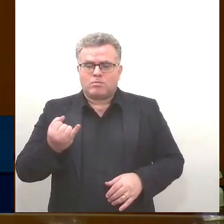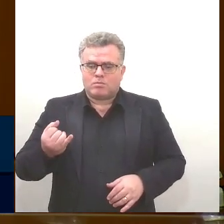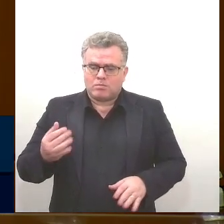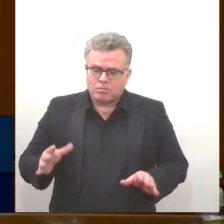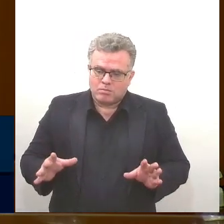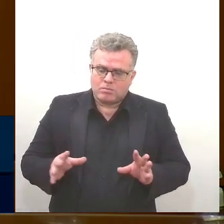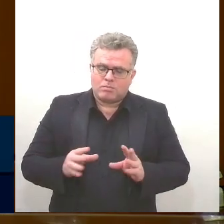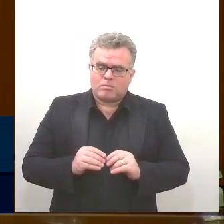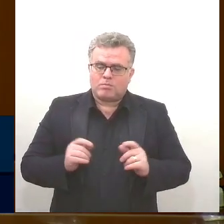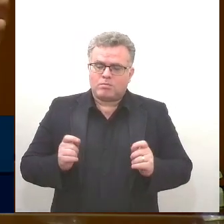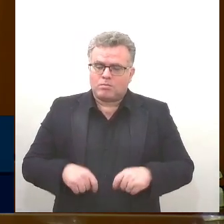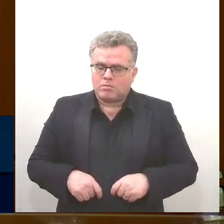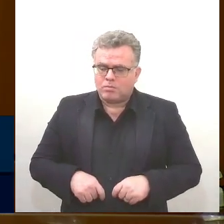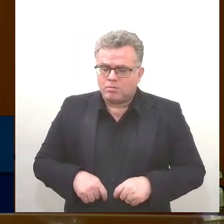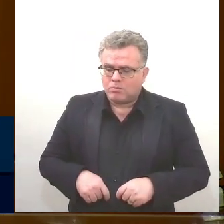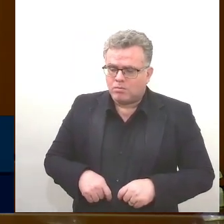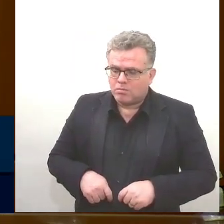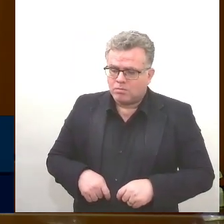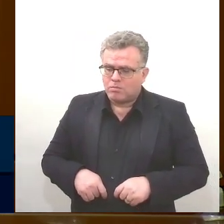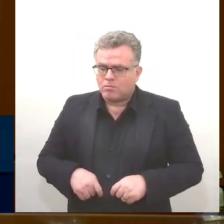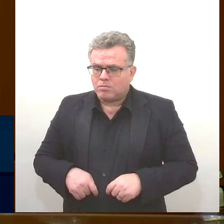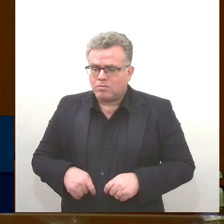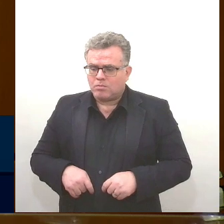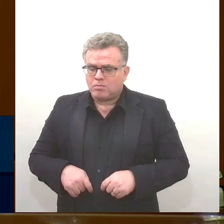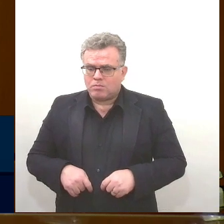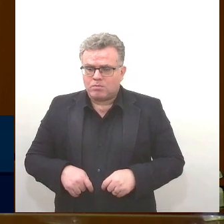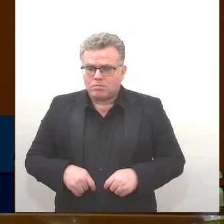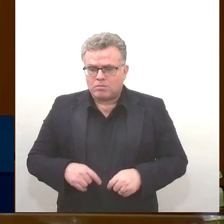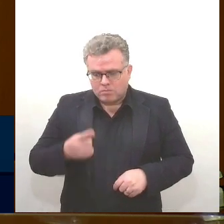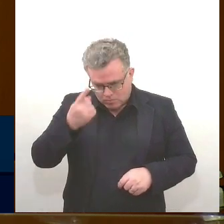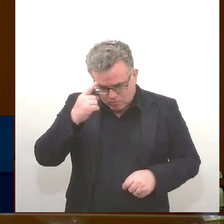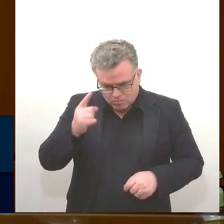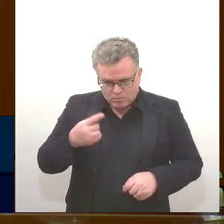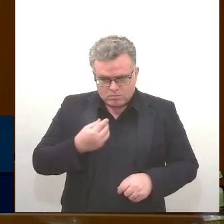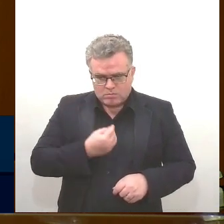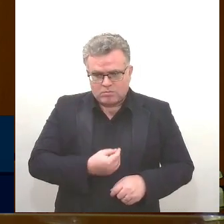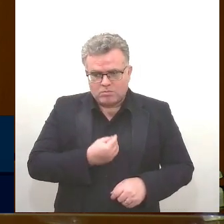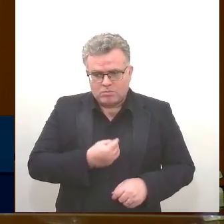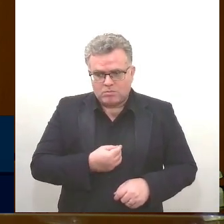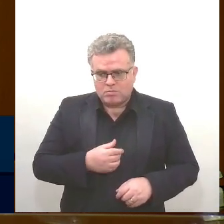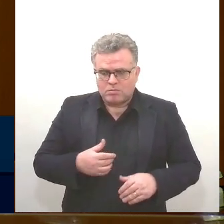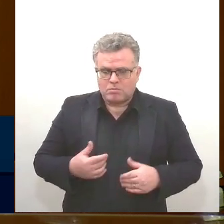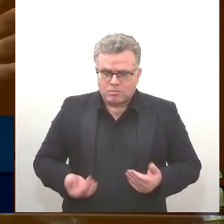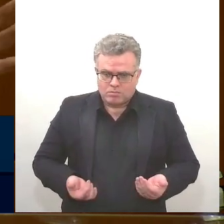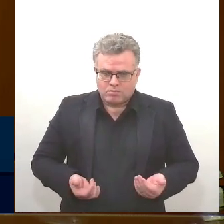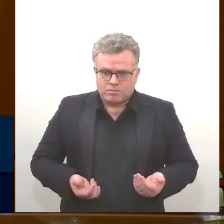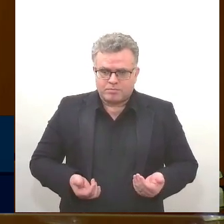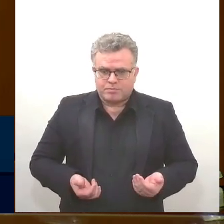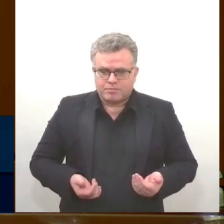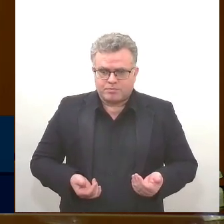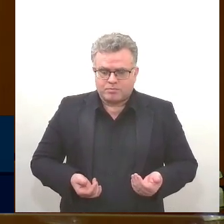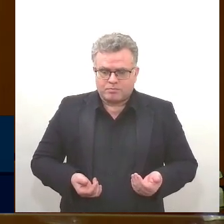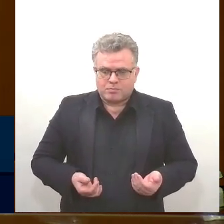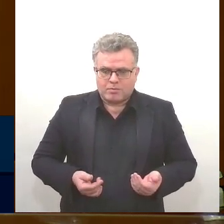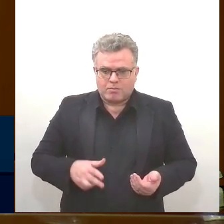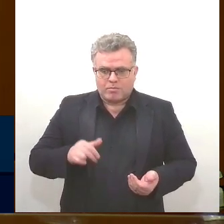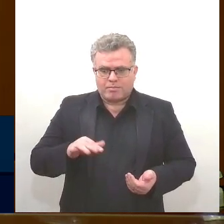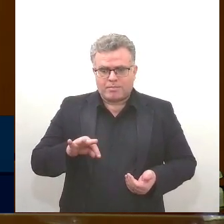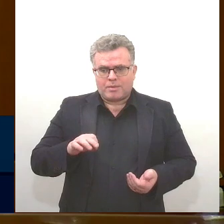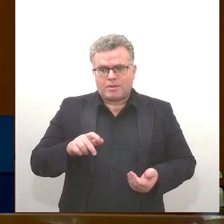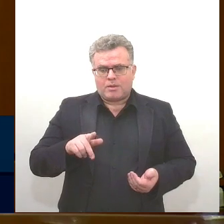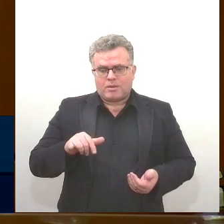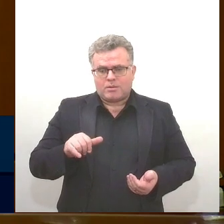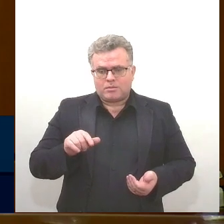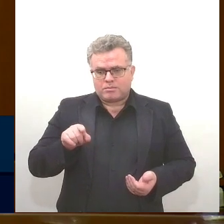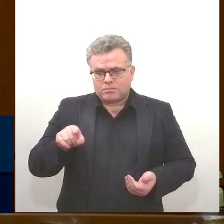que não sabe o que é passar pelo que a Natália tá passando ontem eu tive na casa dela uma casa